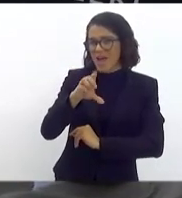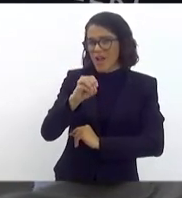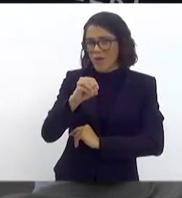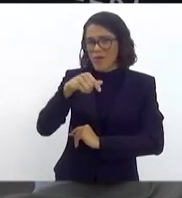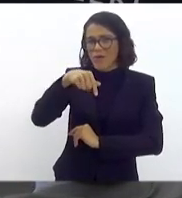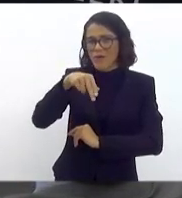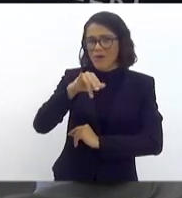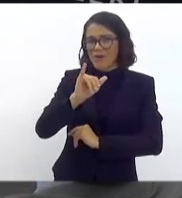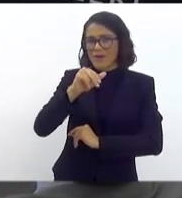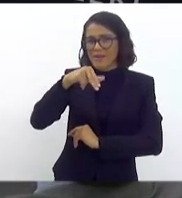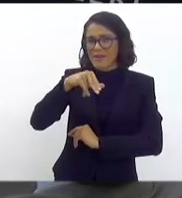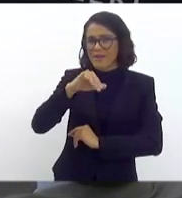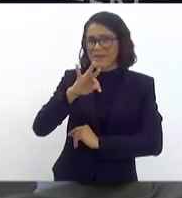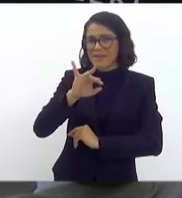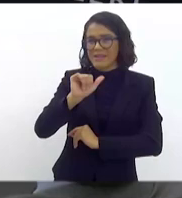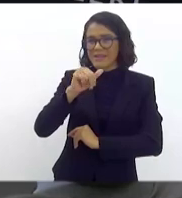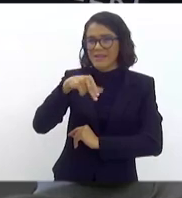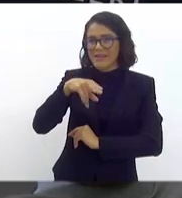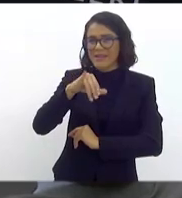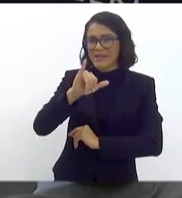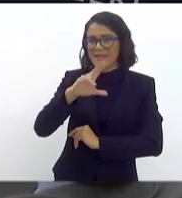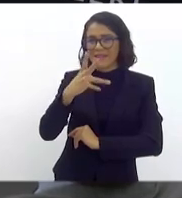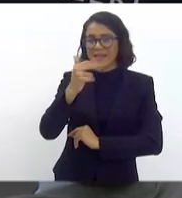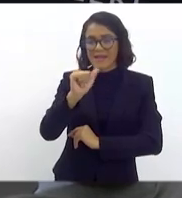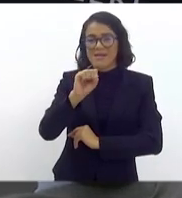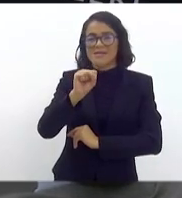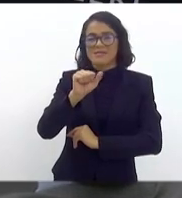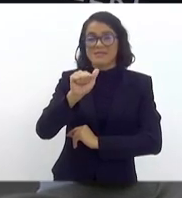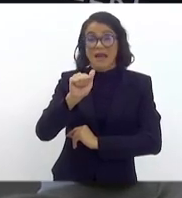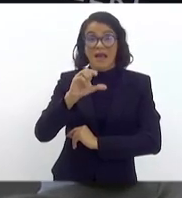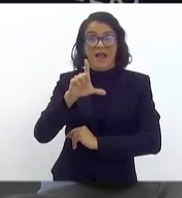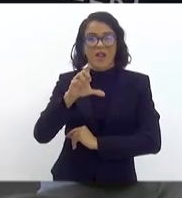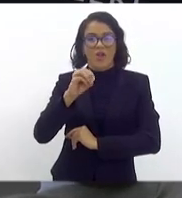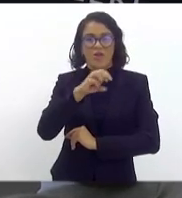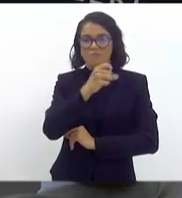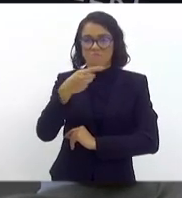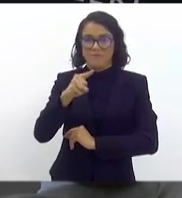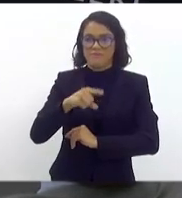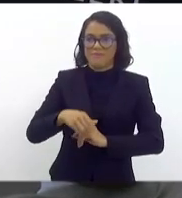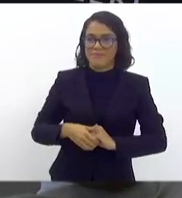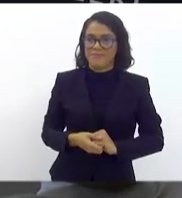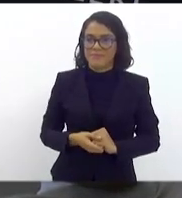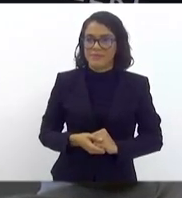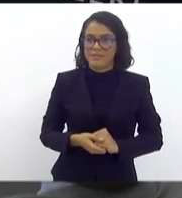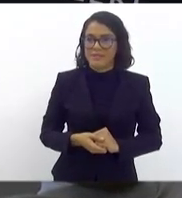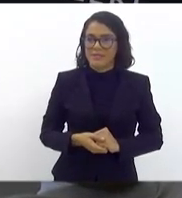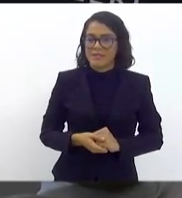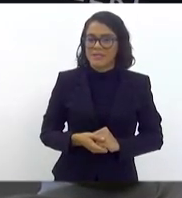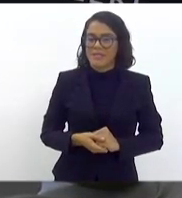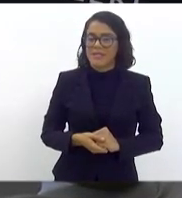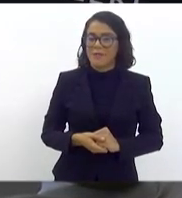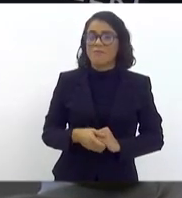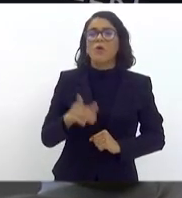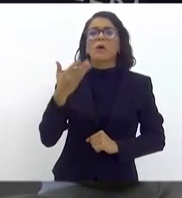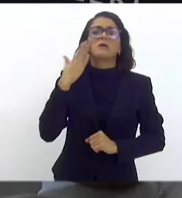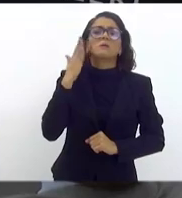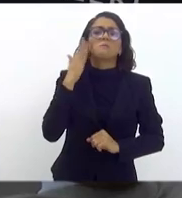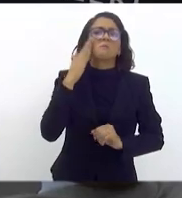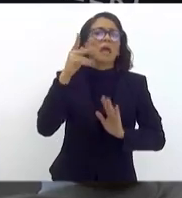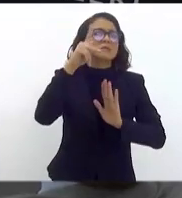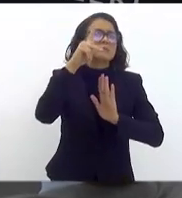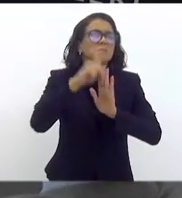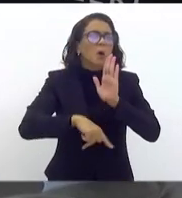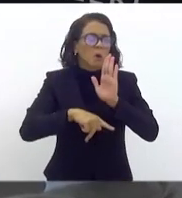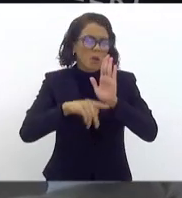essa procuração. Salomão. Marcelo Quintanilha Salomão. Falar com o doutor Marcelo Quintanilha. Sim. Eu queria saber se essa procuração que o